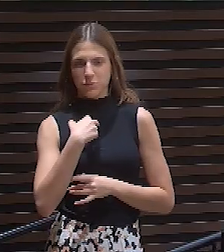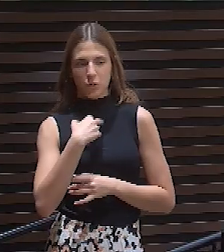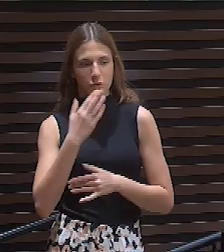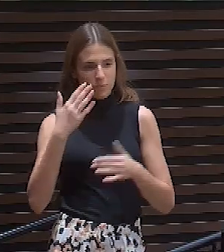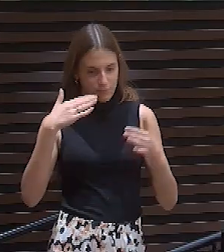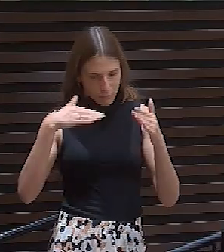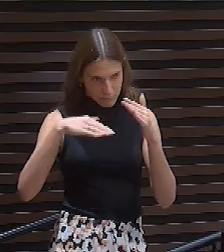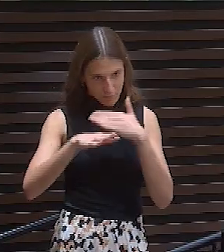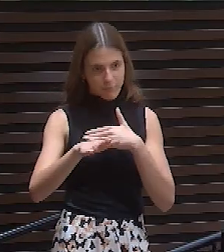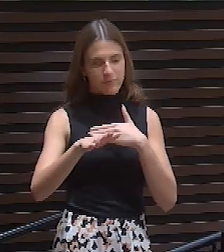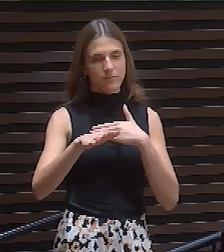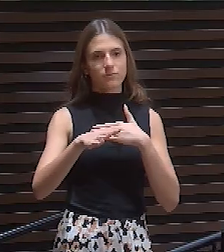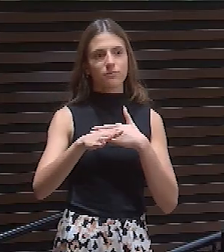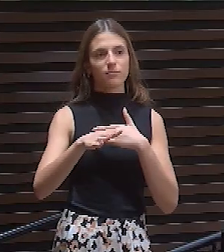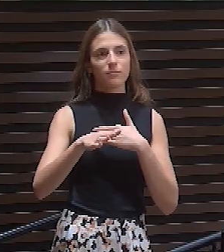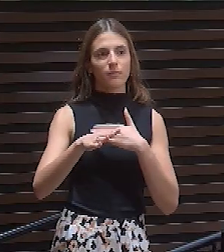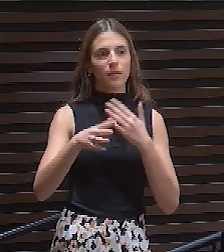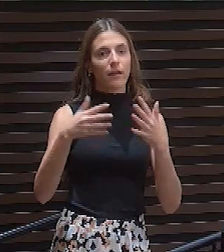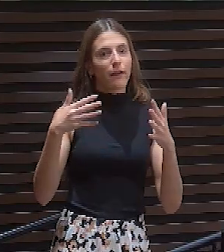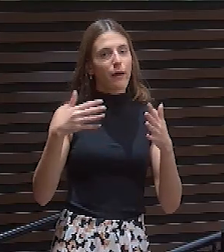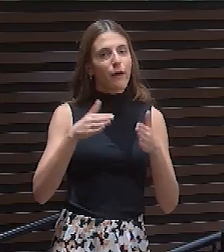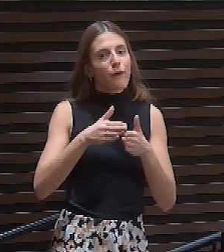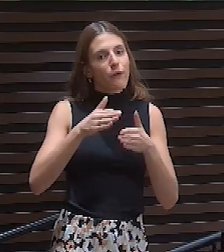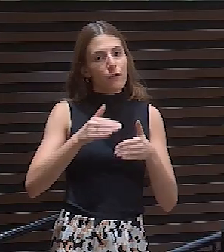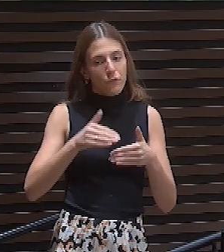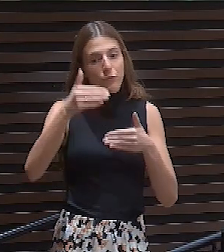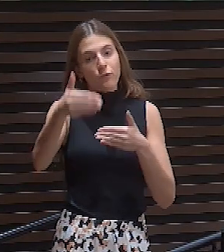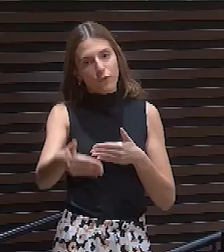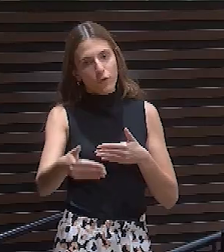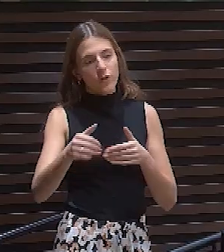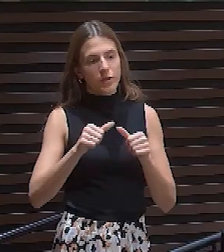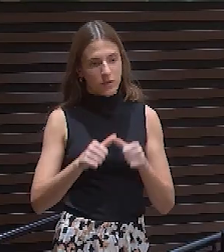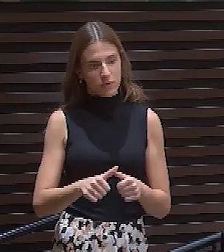frente fora disso. Então nós temos que entender.